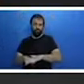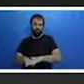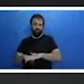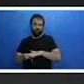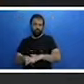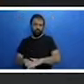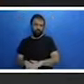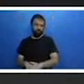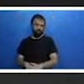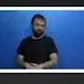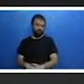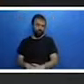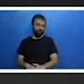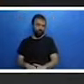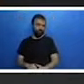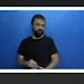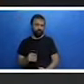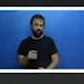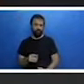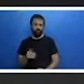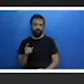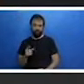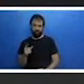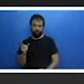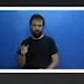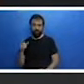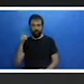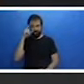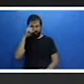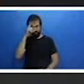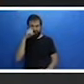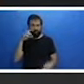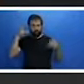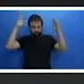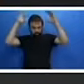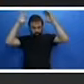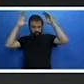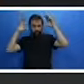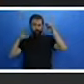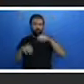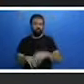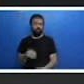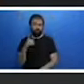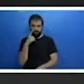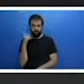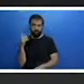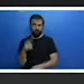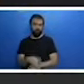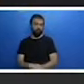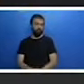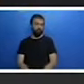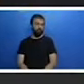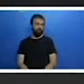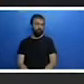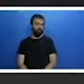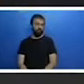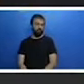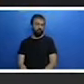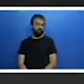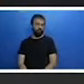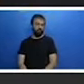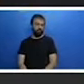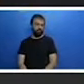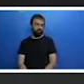sem deixá-la cair no chão esse aqui é uns mais difícil de hoje hein vamos ver se a gente consegue ó tirei